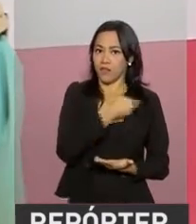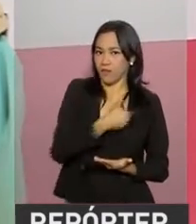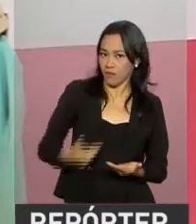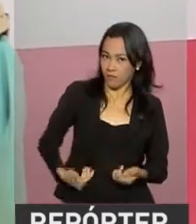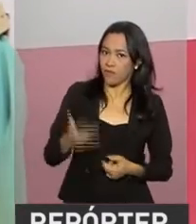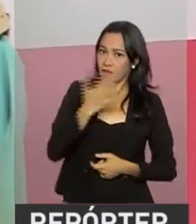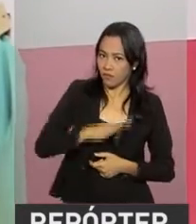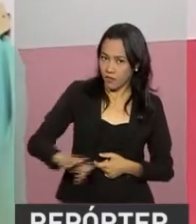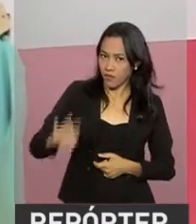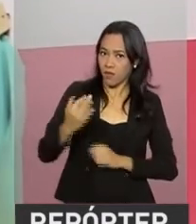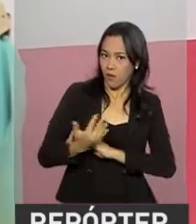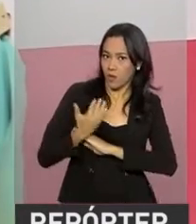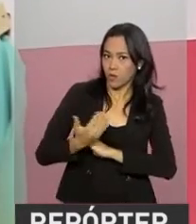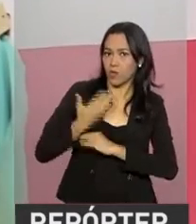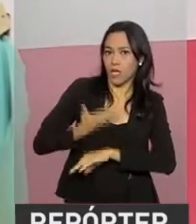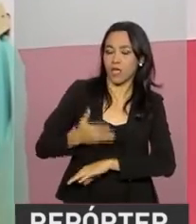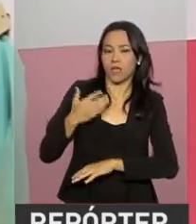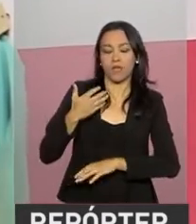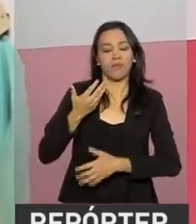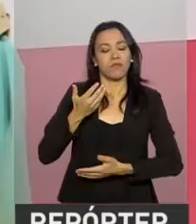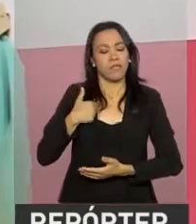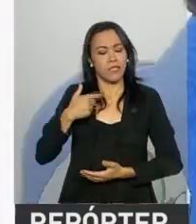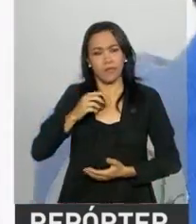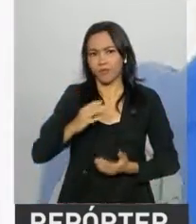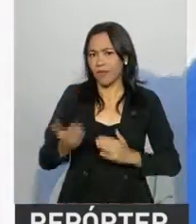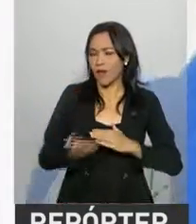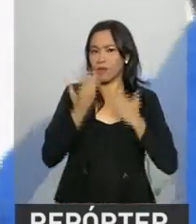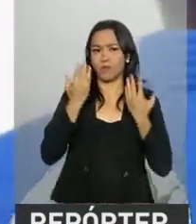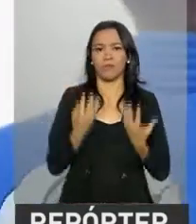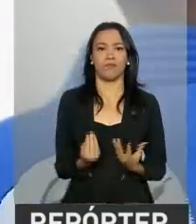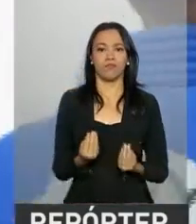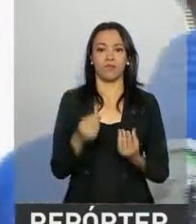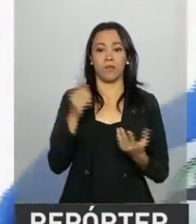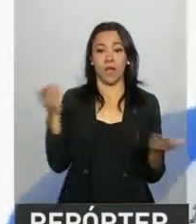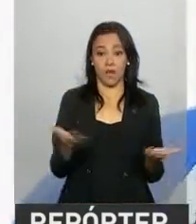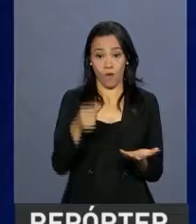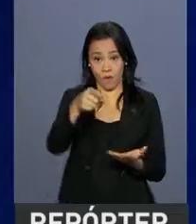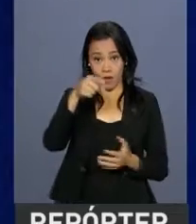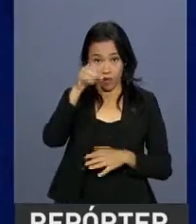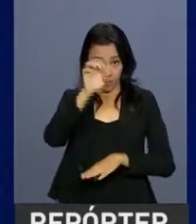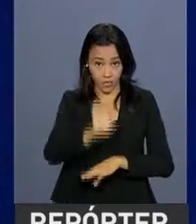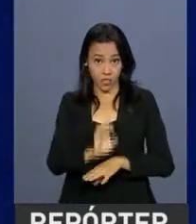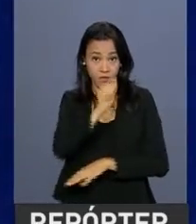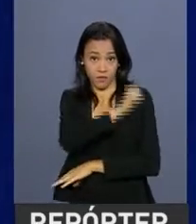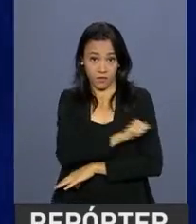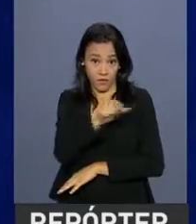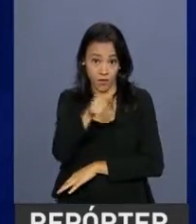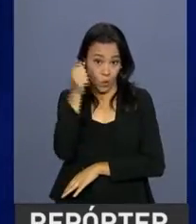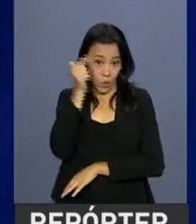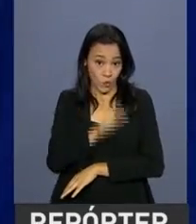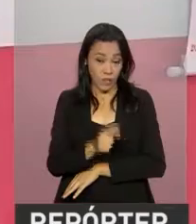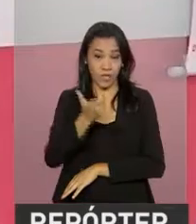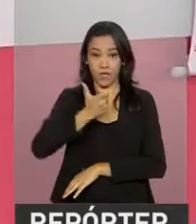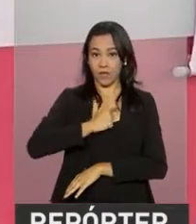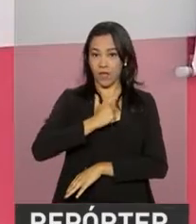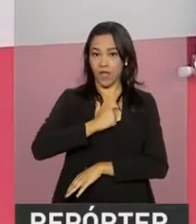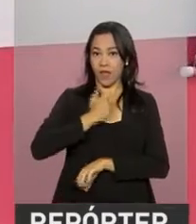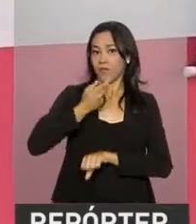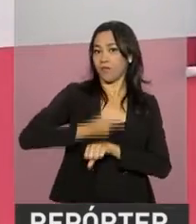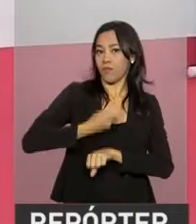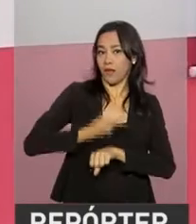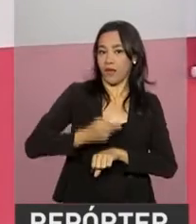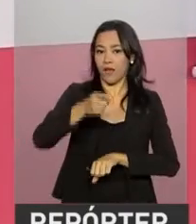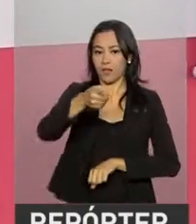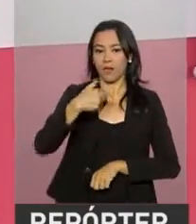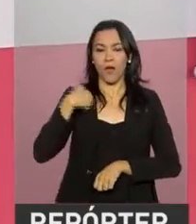Bolsa Atleta. Então, fez toda a diferença na minha vida. Agora, na cidade que o acolheu, conquistou a medalha de prata. Meu objetivo era